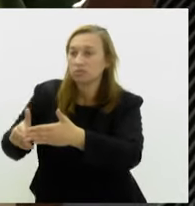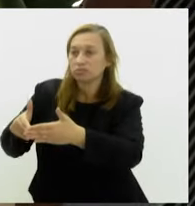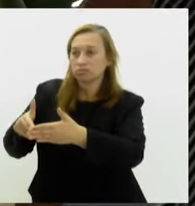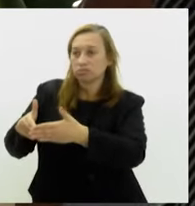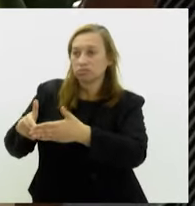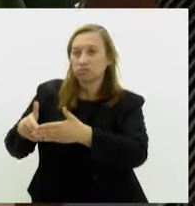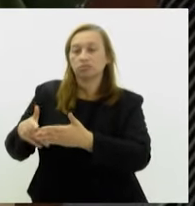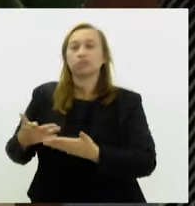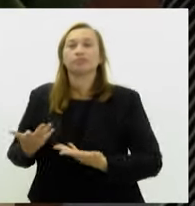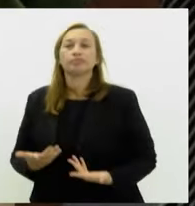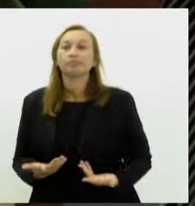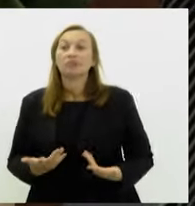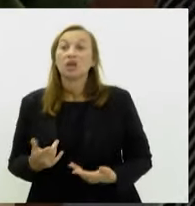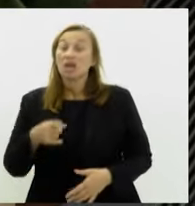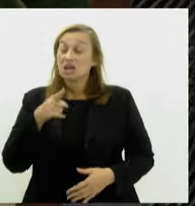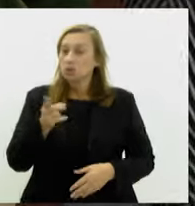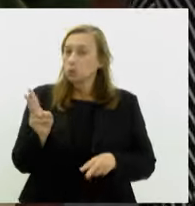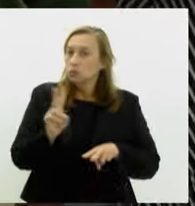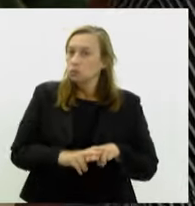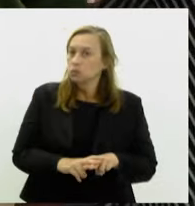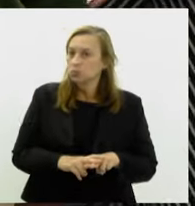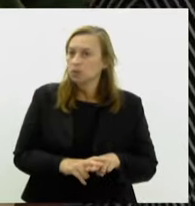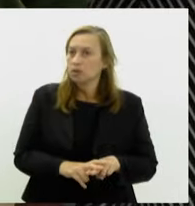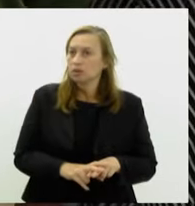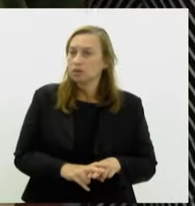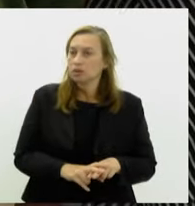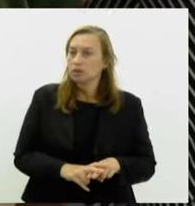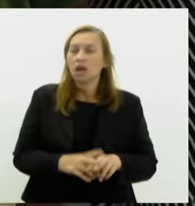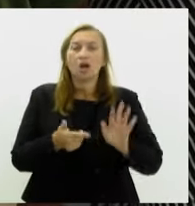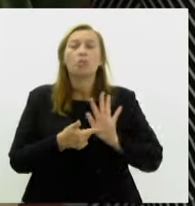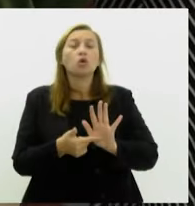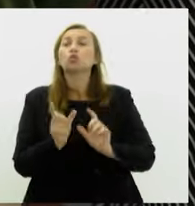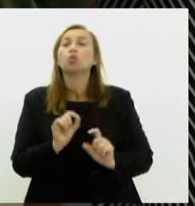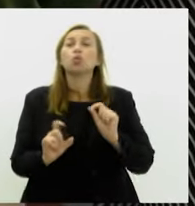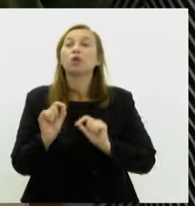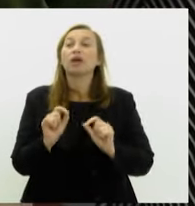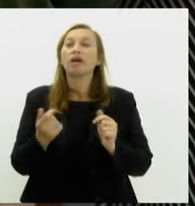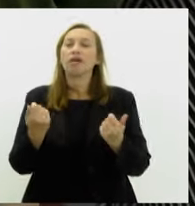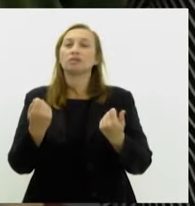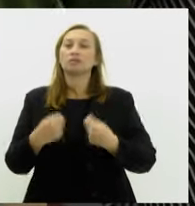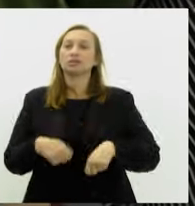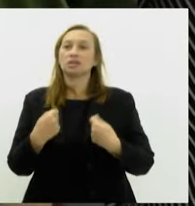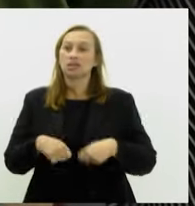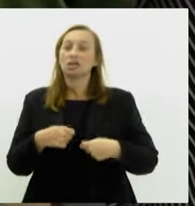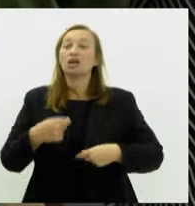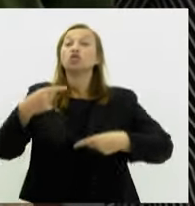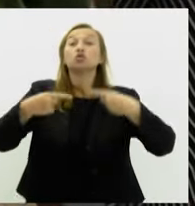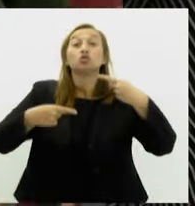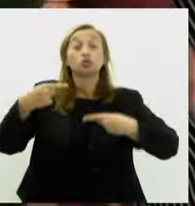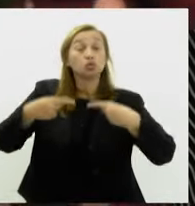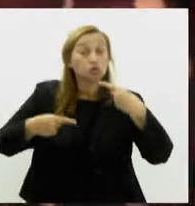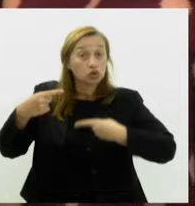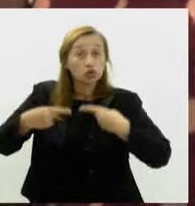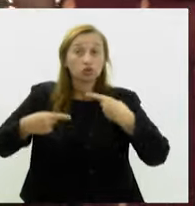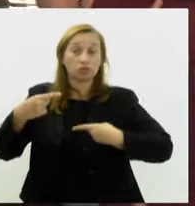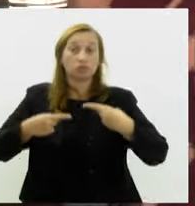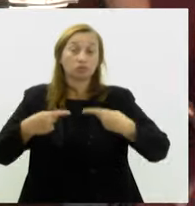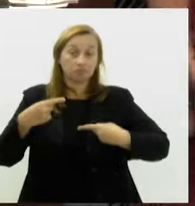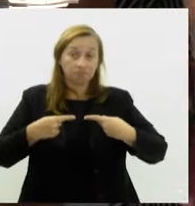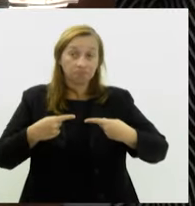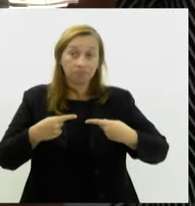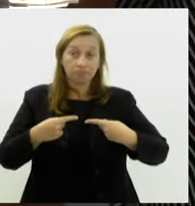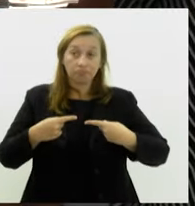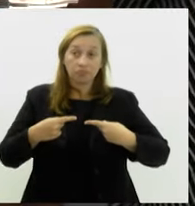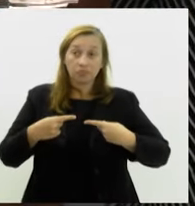interrompida. E essa prisão, ela traz para a gente a necessidade de discutir